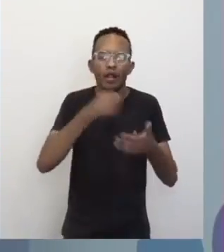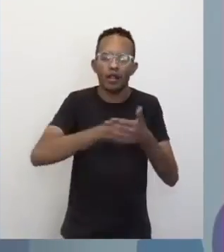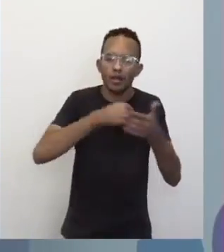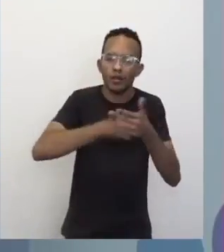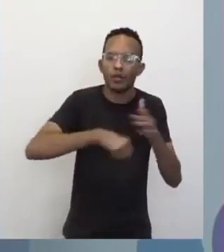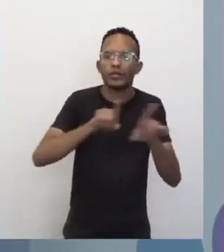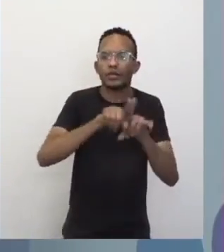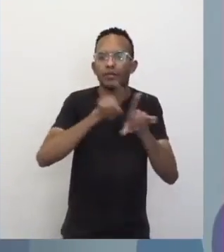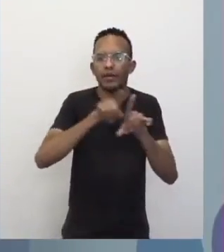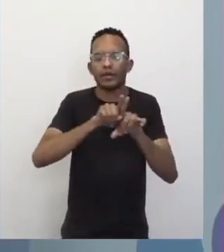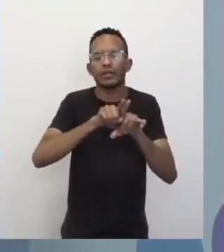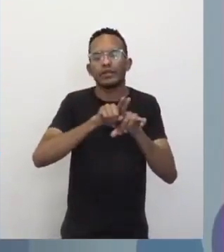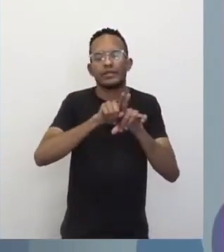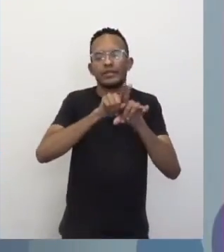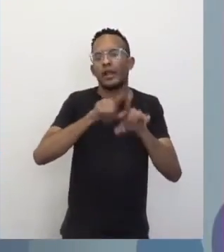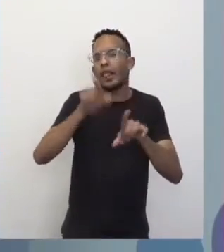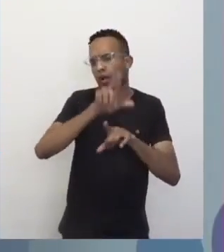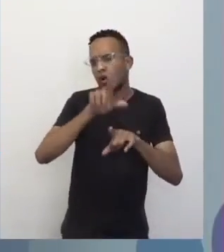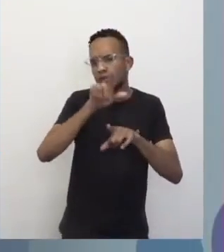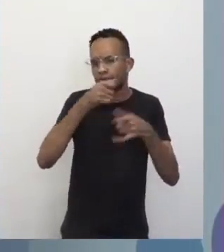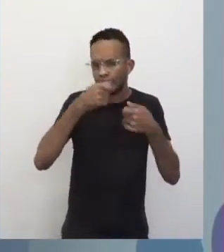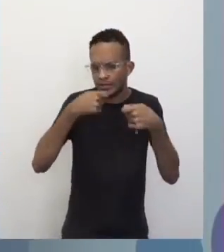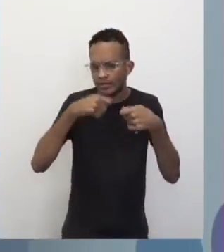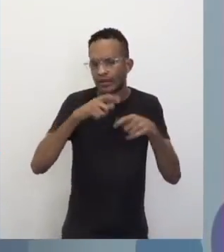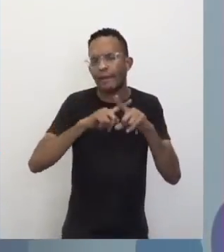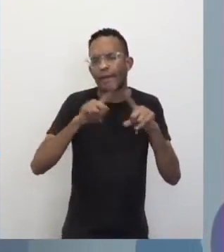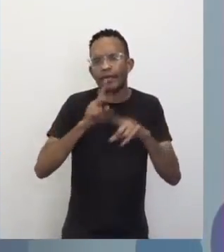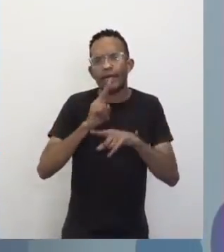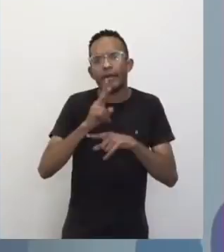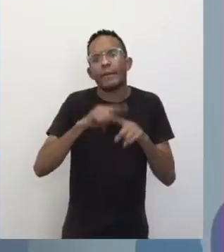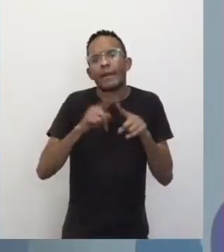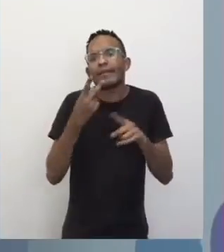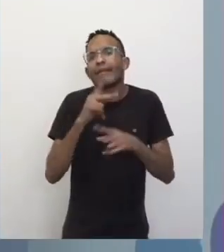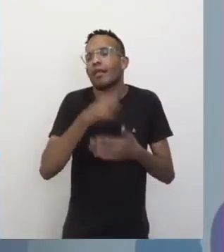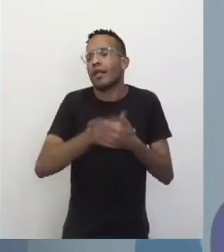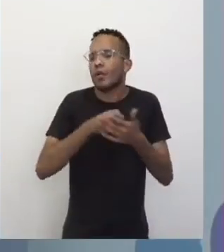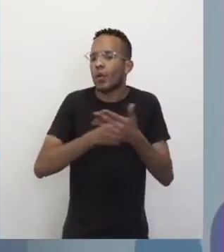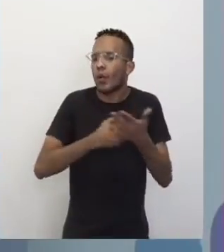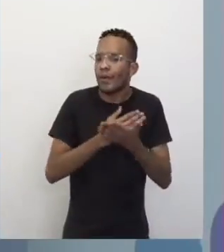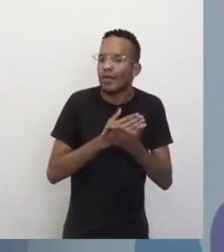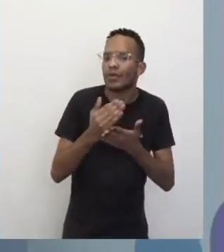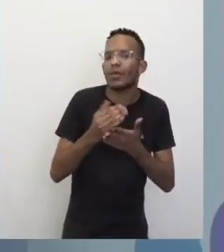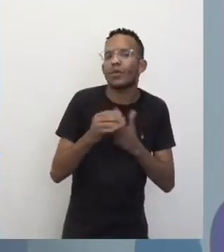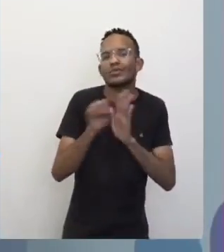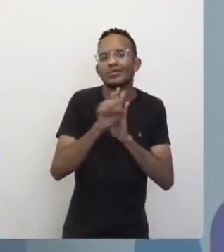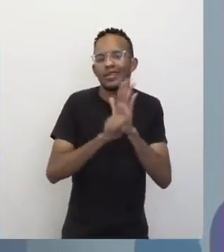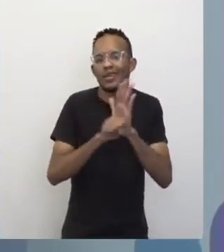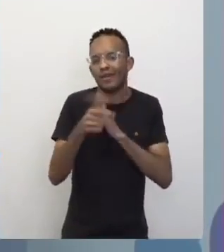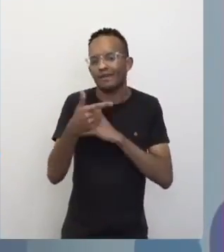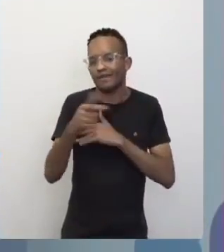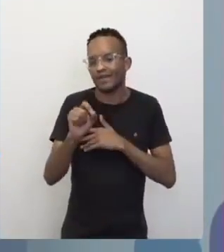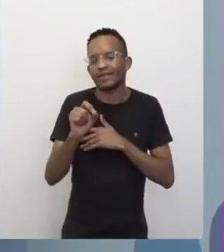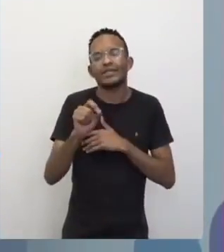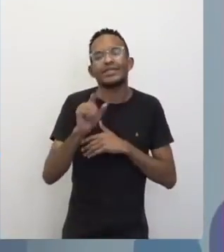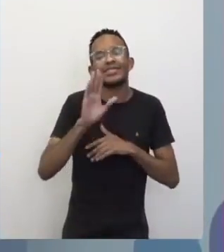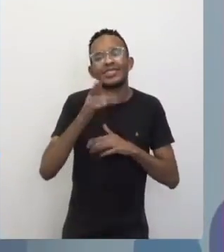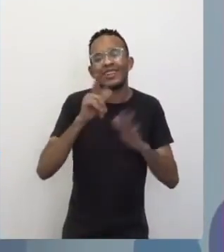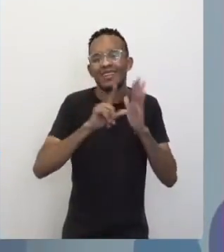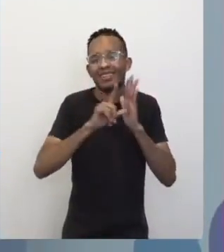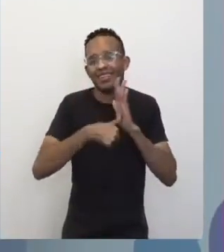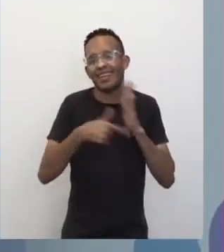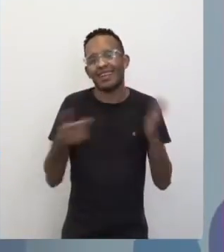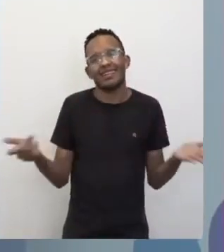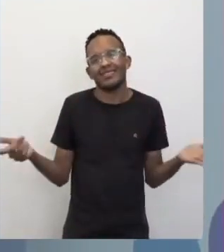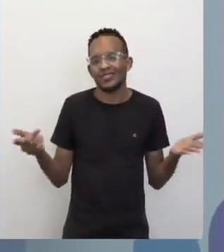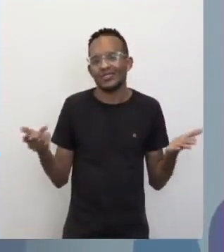feminismo? Gente, é claro que deveria, sempre, mas essa luta começou a surgir no século XX, e surgiu tarde, por